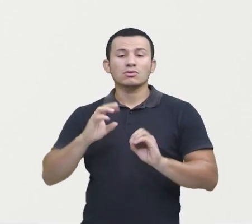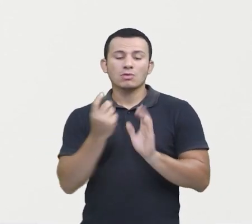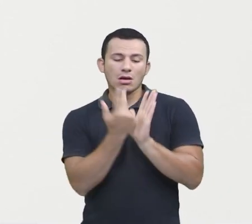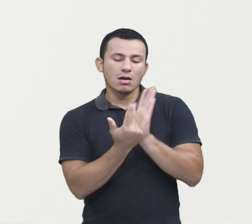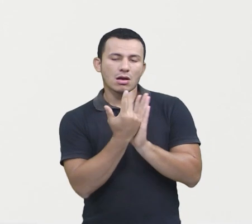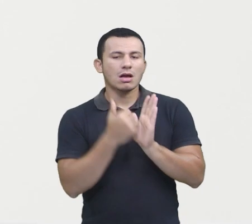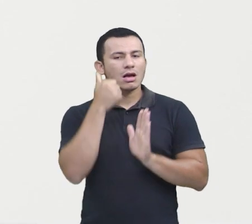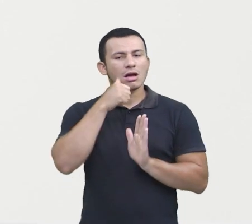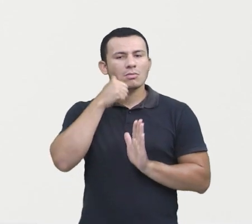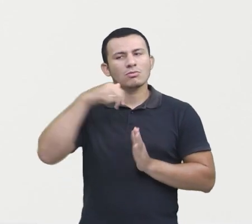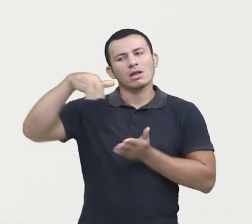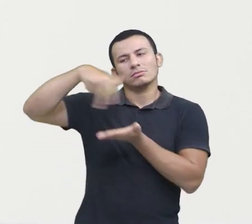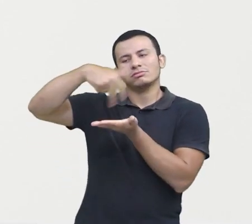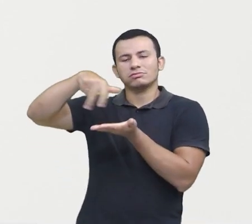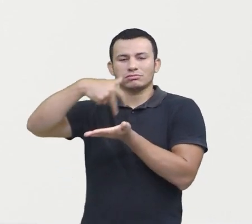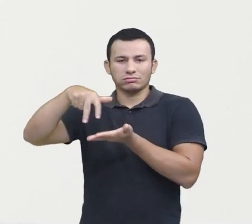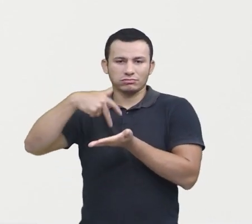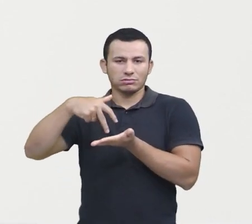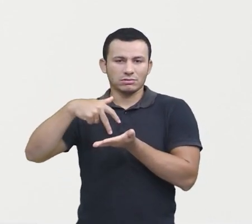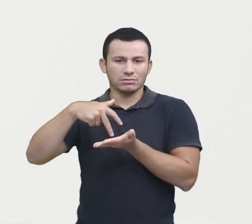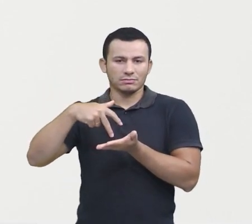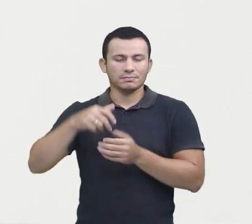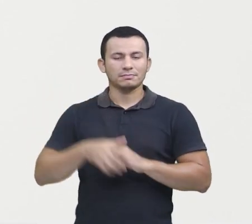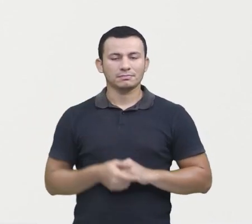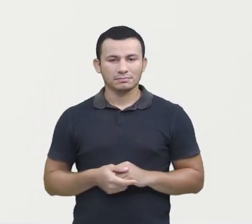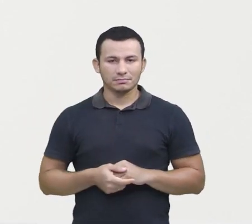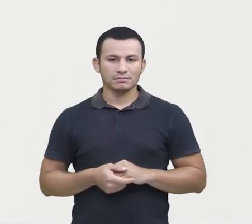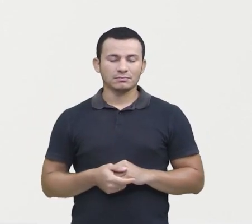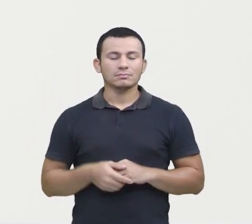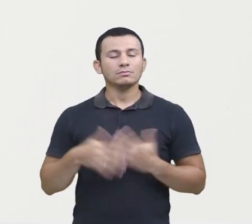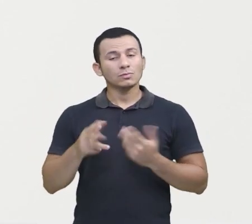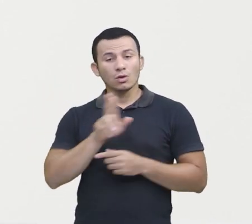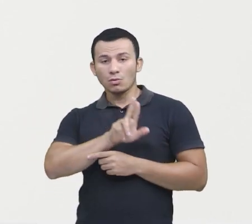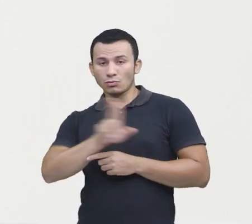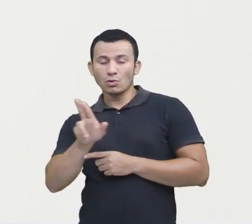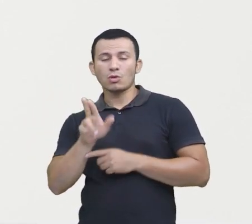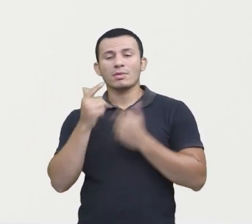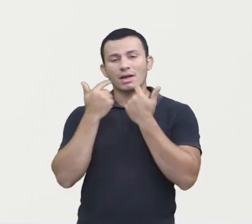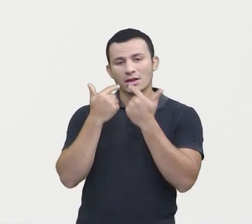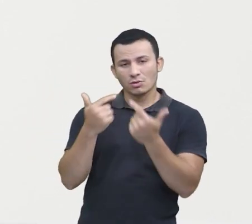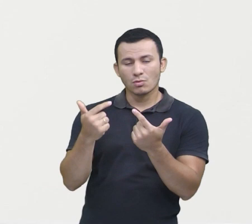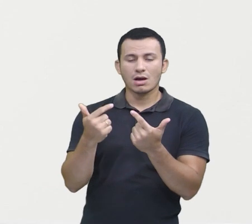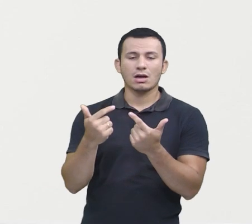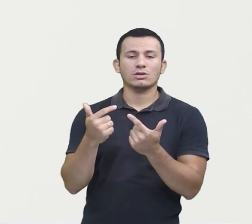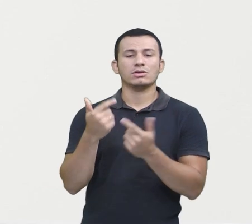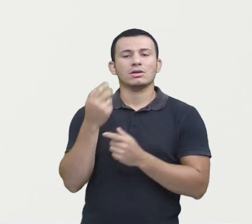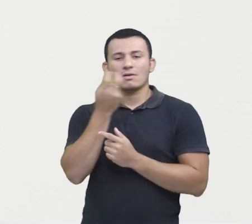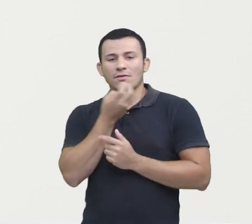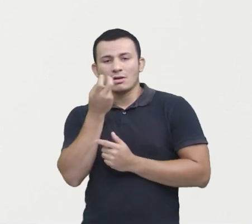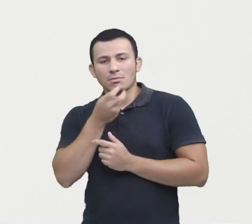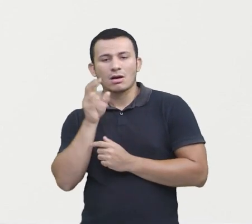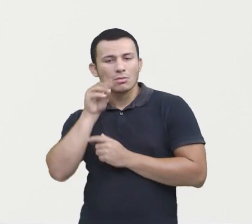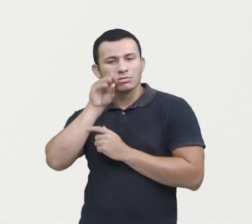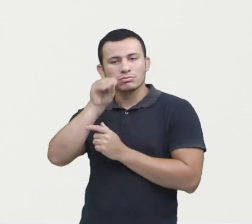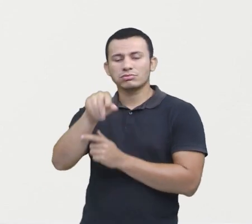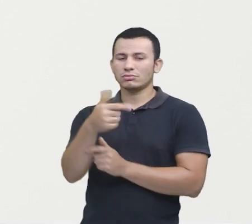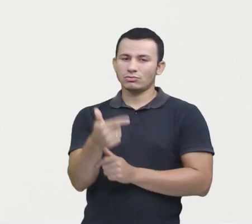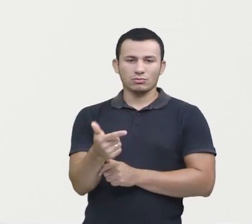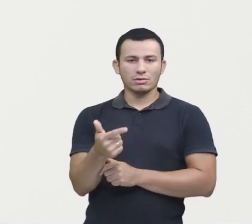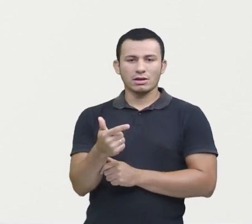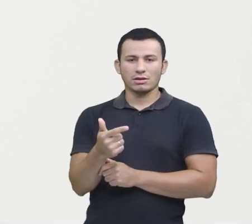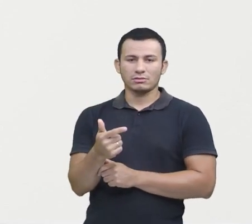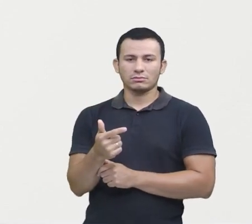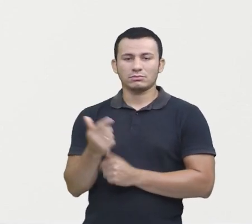e nem falado, certo? Então, é a linguagem não verbal, porque não tem